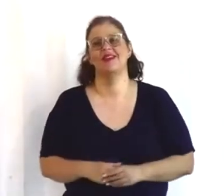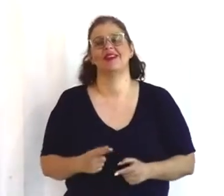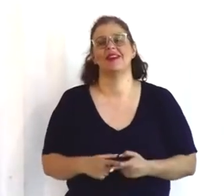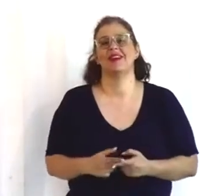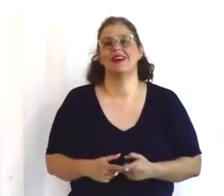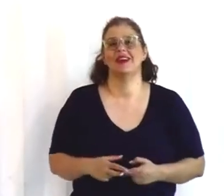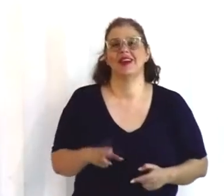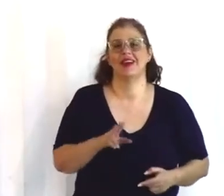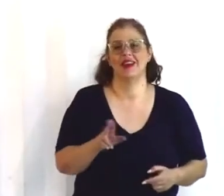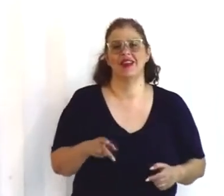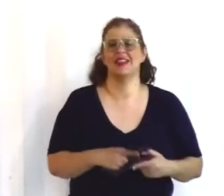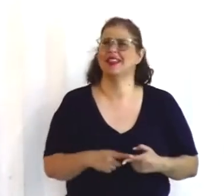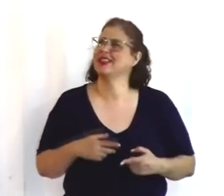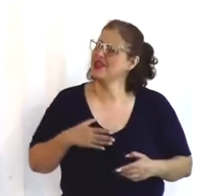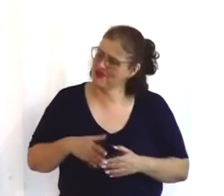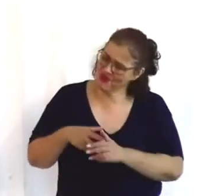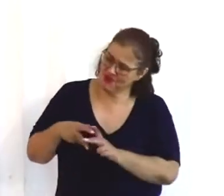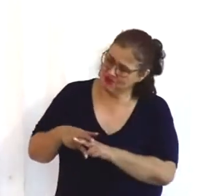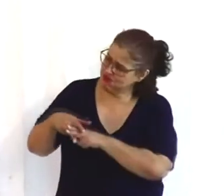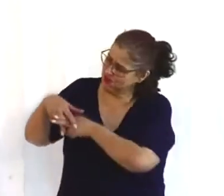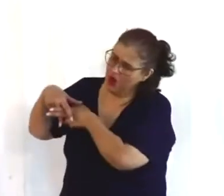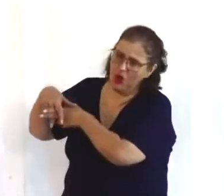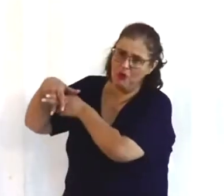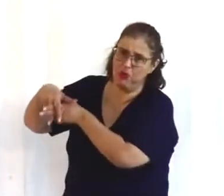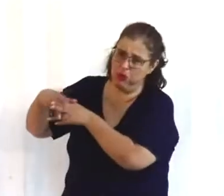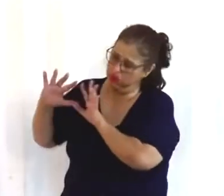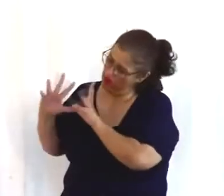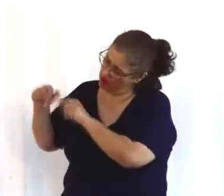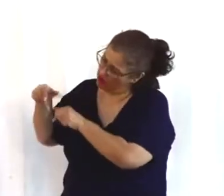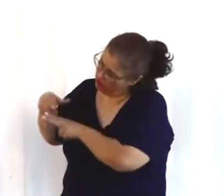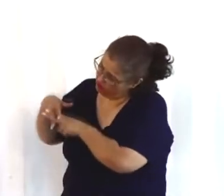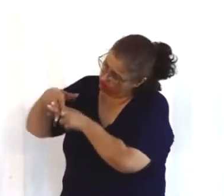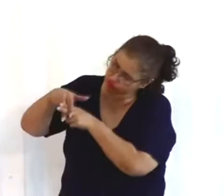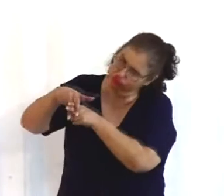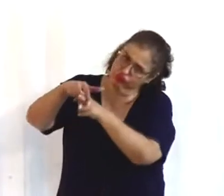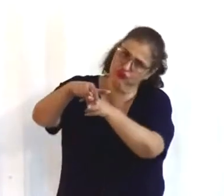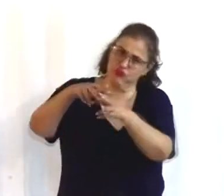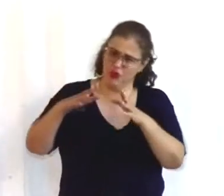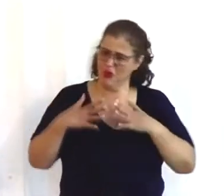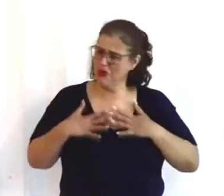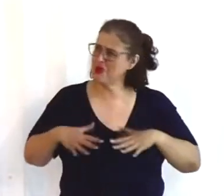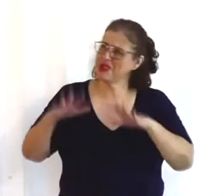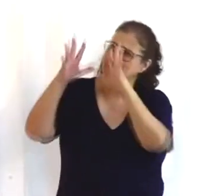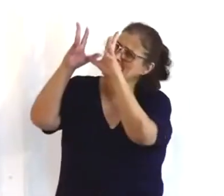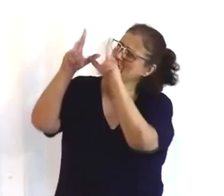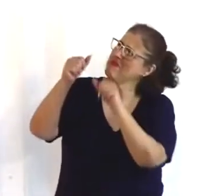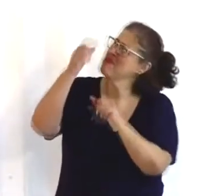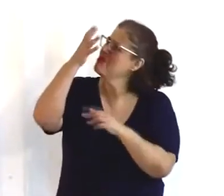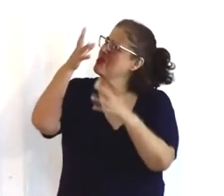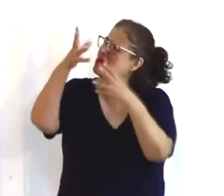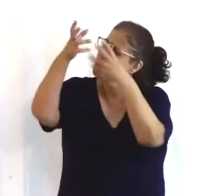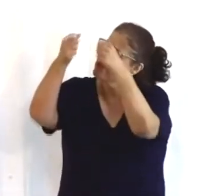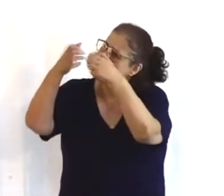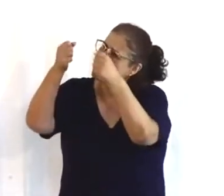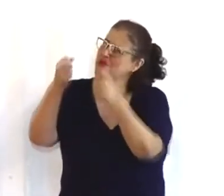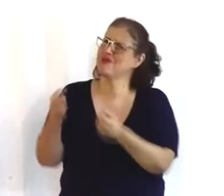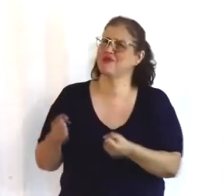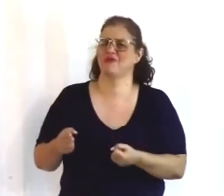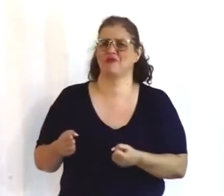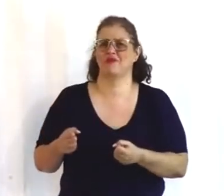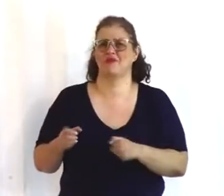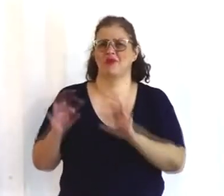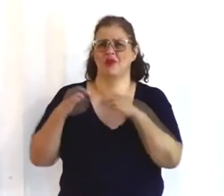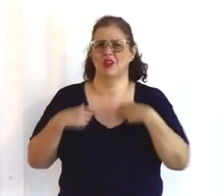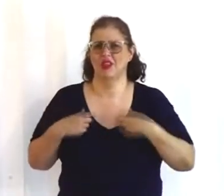céu, montando cavalos brancos, com vestiduras de linho finíssimo, branco e puro. Sai da sua boca uma